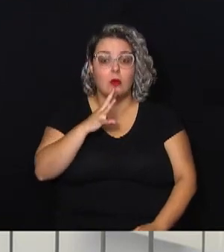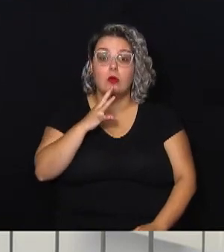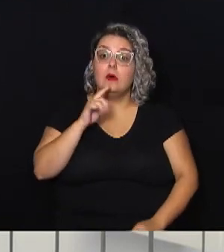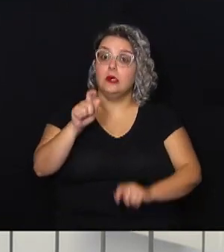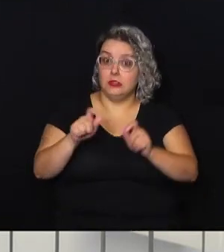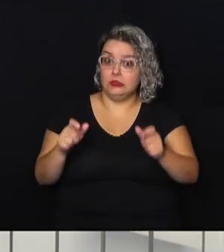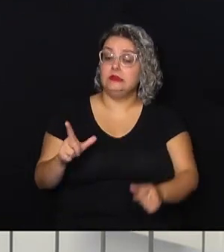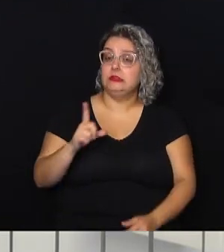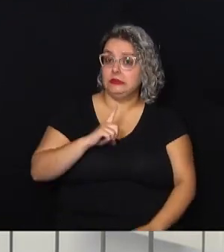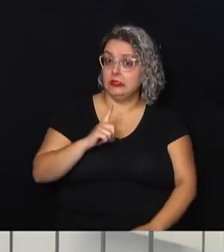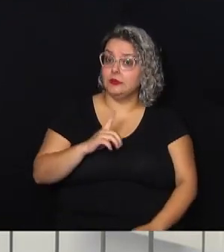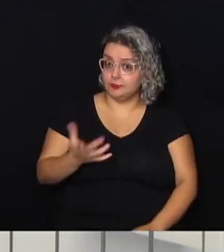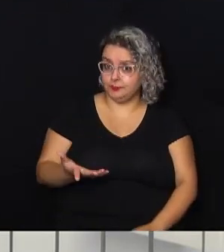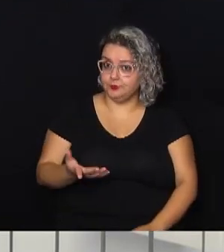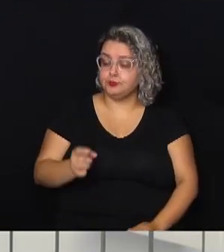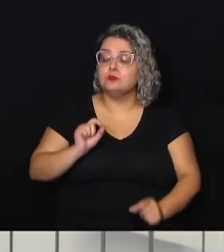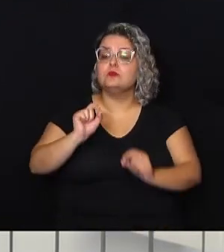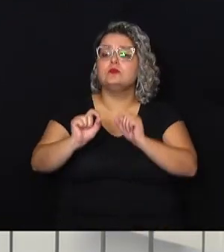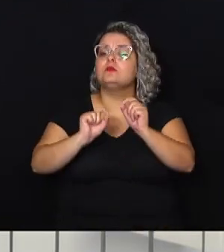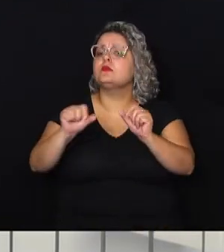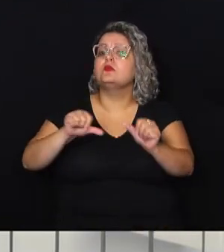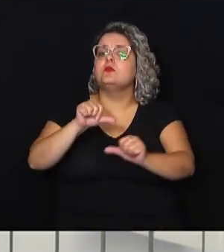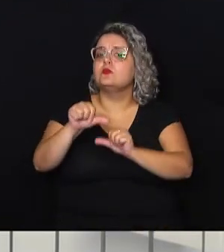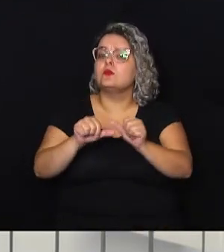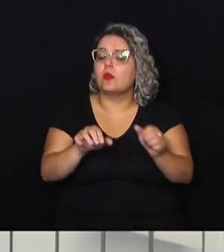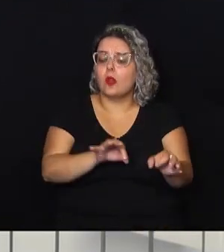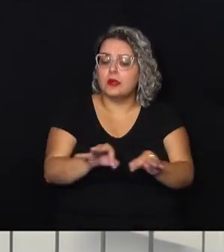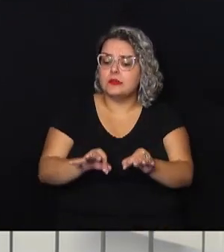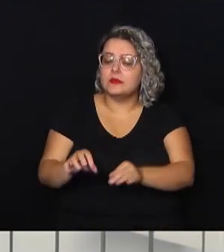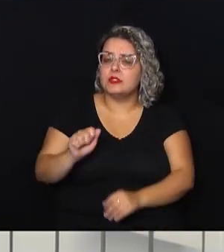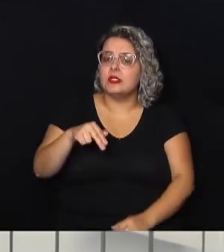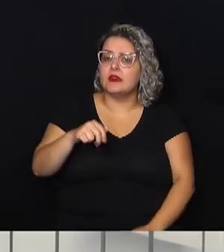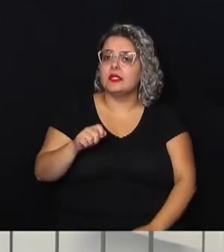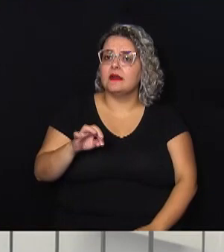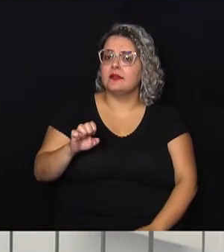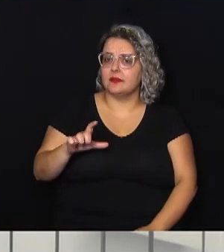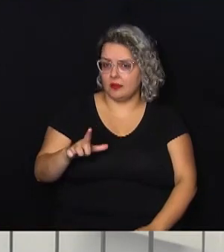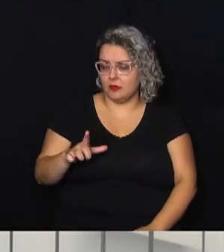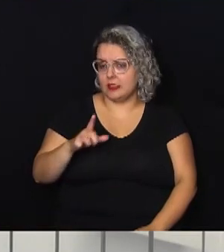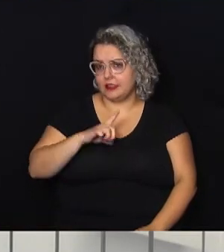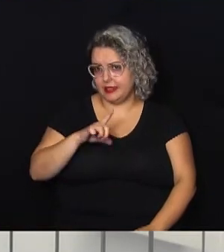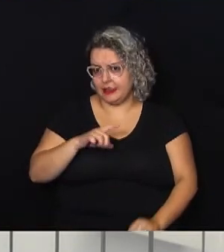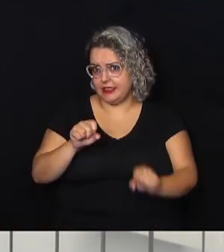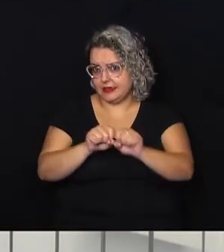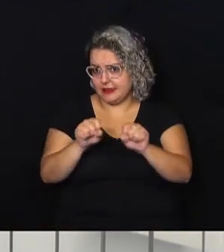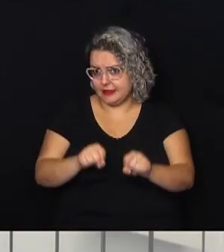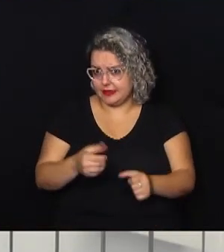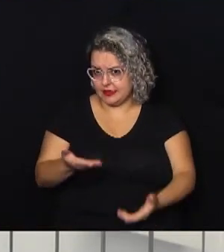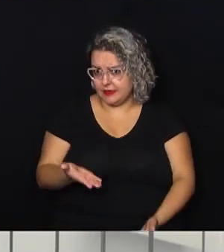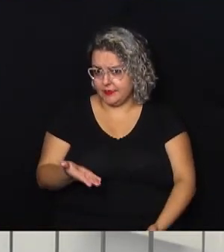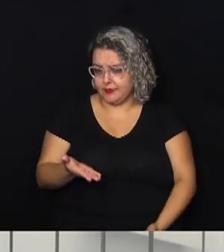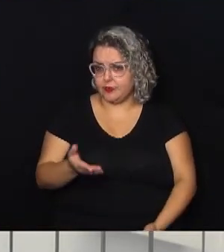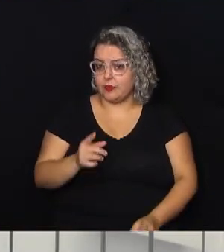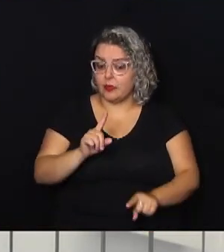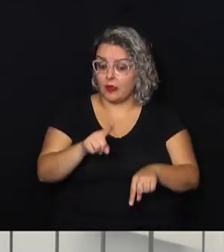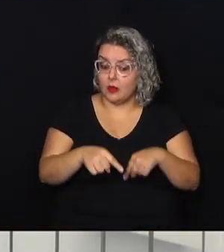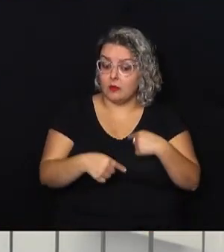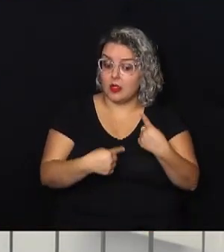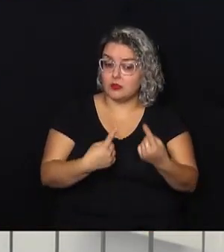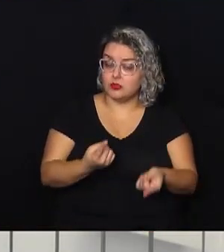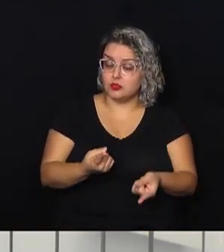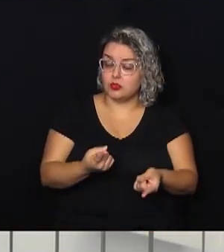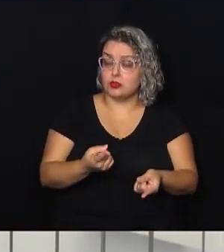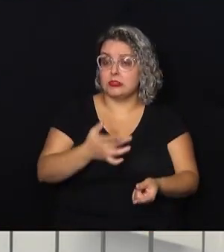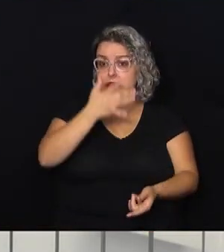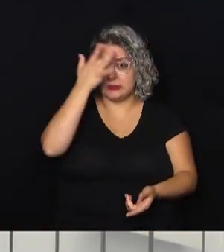que possui. O que muda com este plano da Anatel para quem possui esses sistemas e para os outros